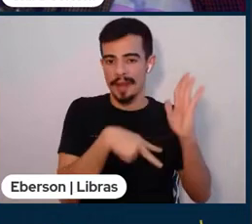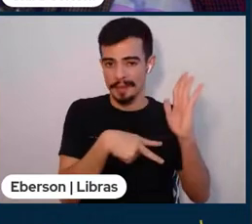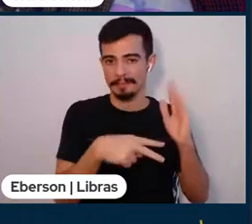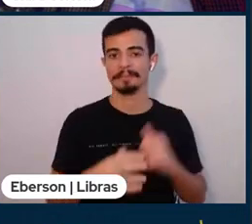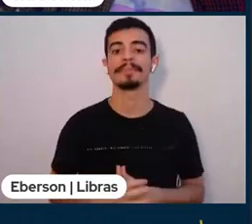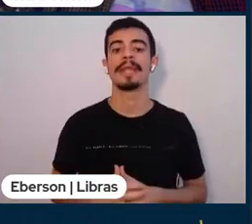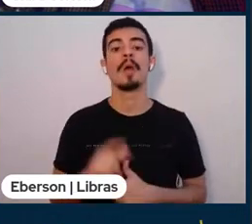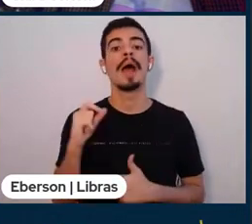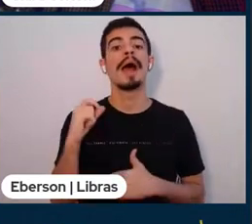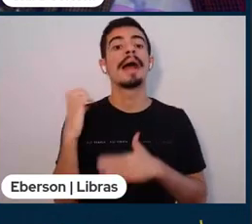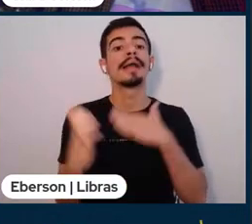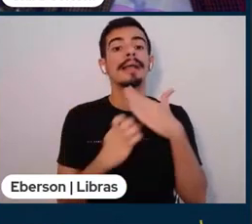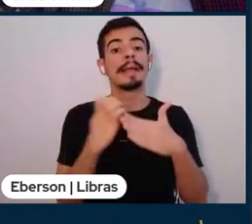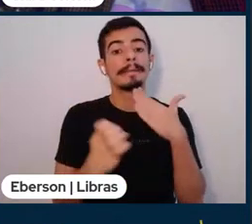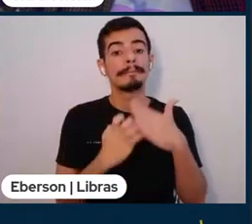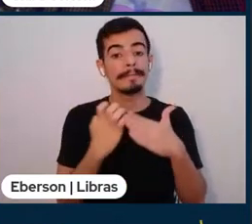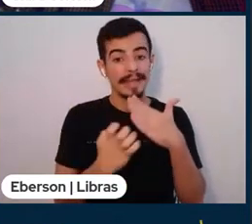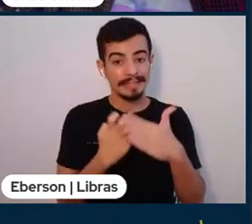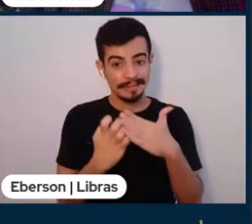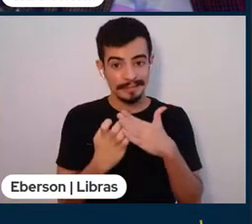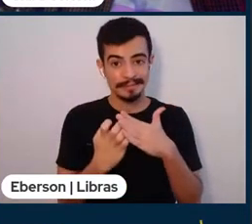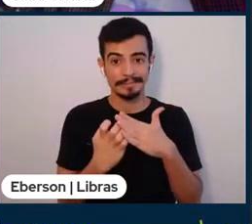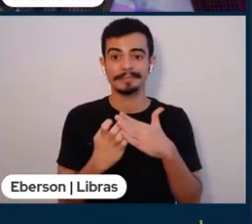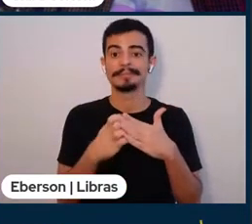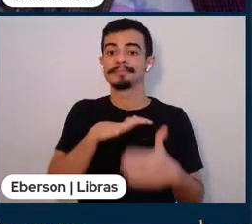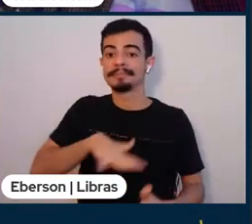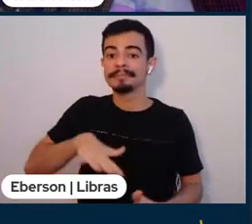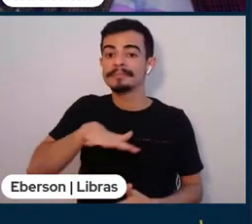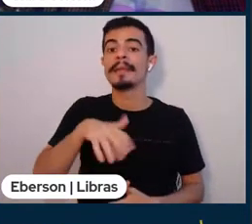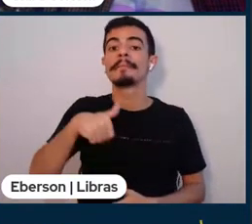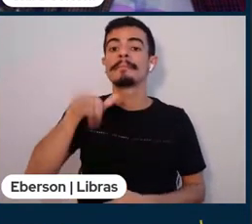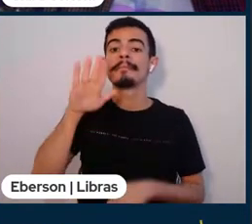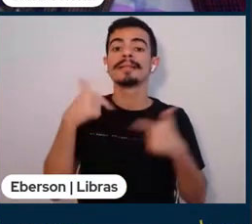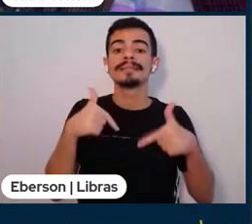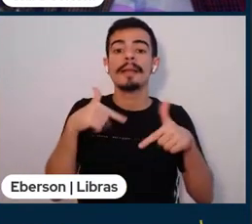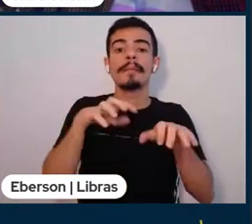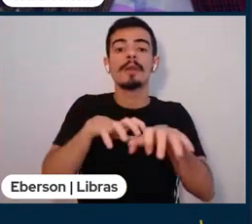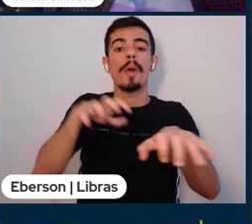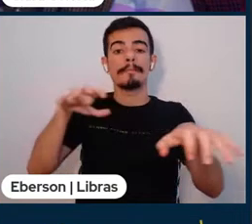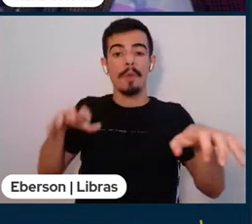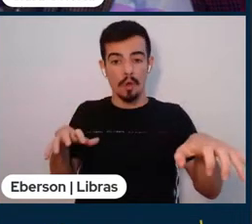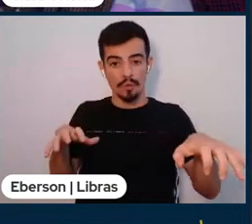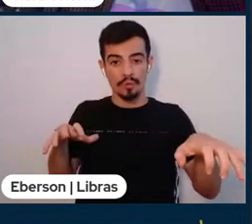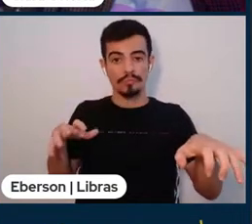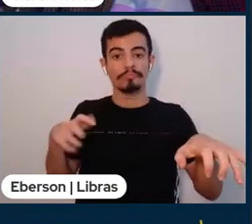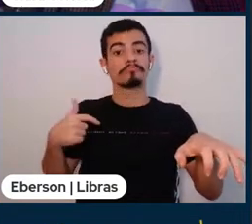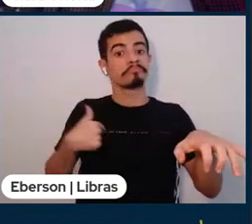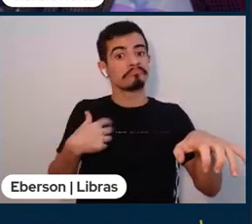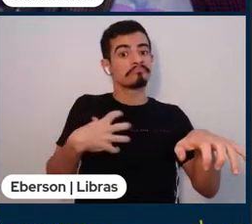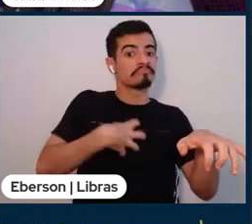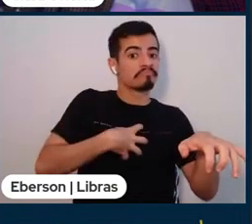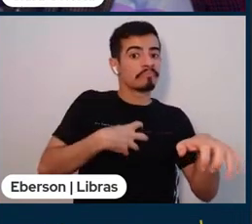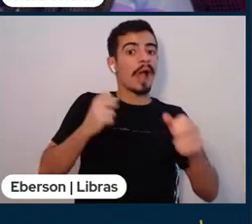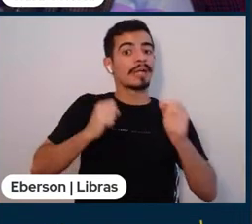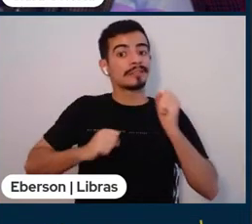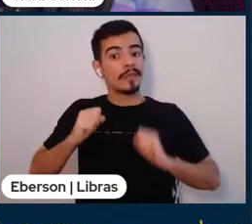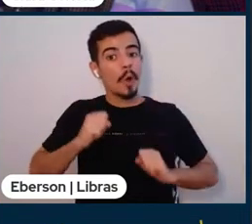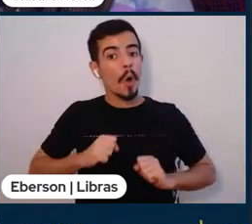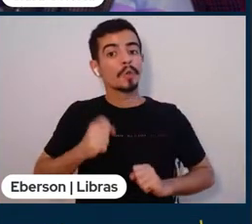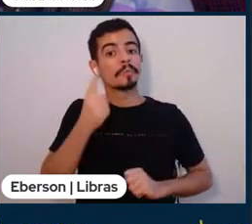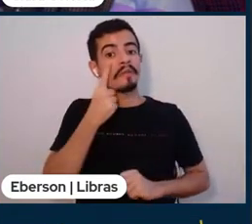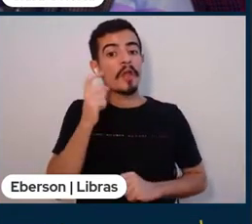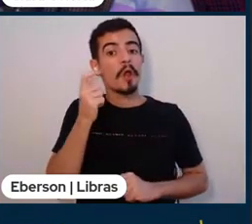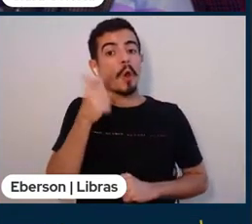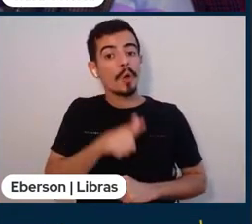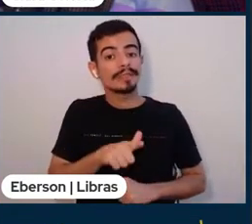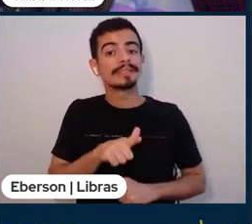seguem bastante o estilo remoto. Tenho ficado ansiosa para ver se vou conseguir a migração diária, já